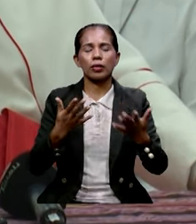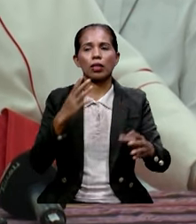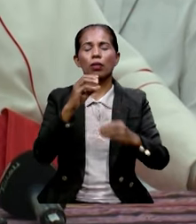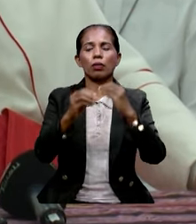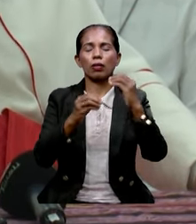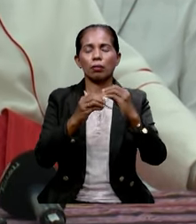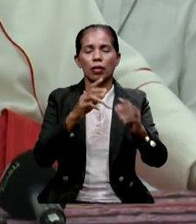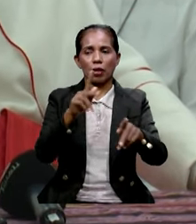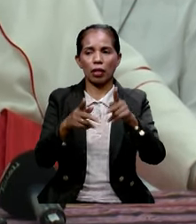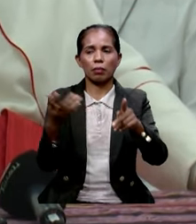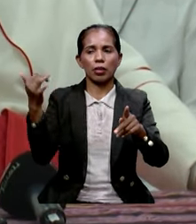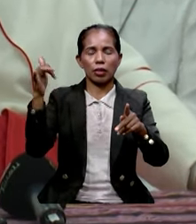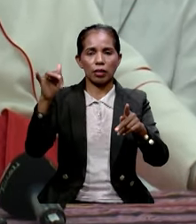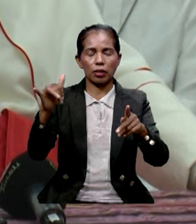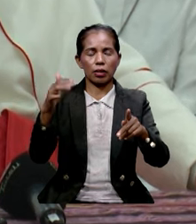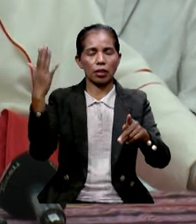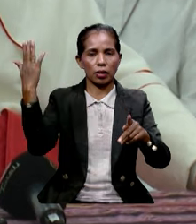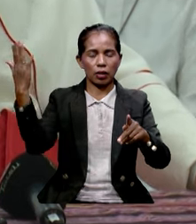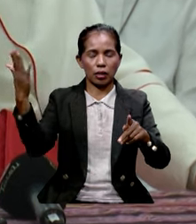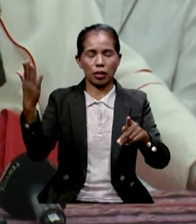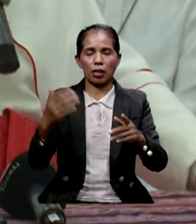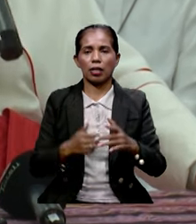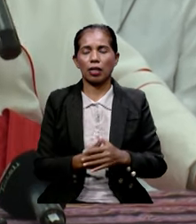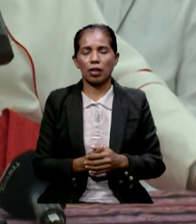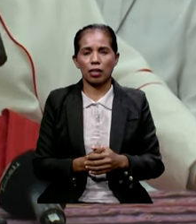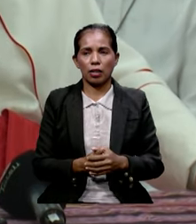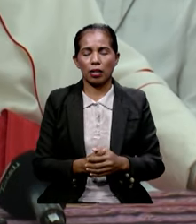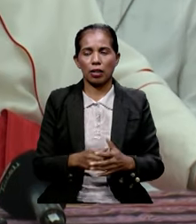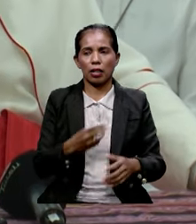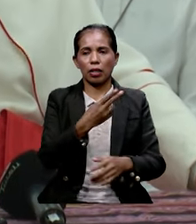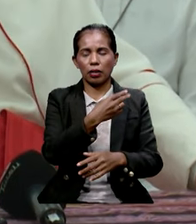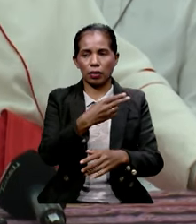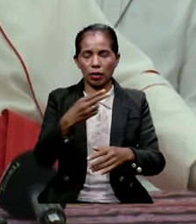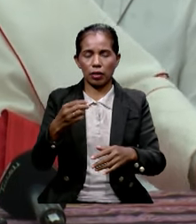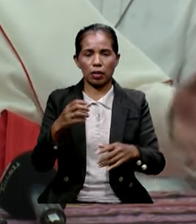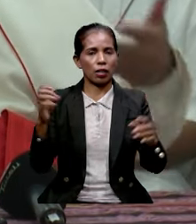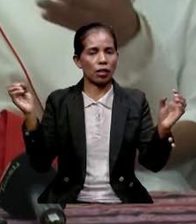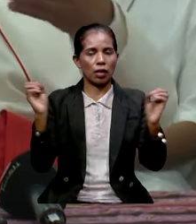uma loucura aí, está assessora. E da né, lá os de toda a